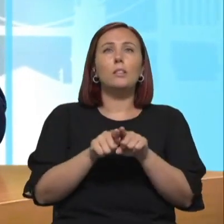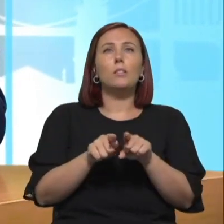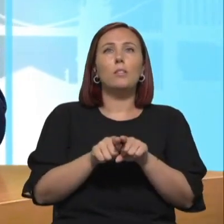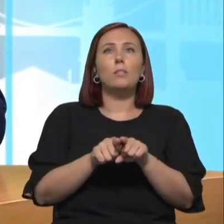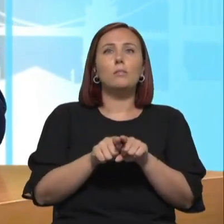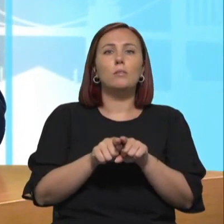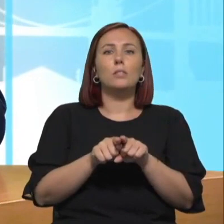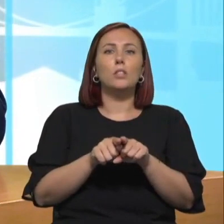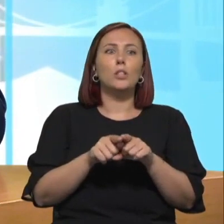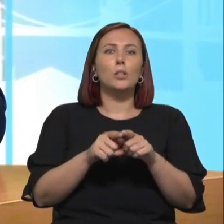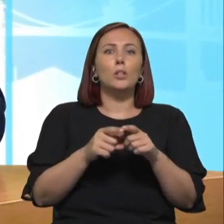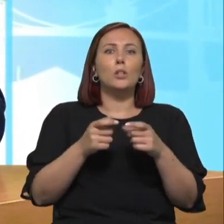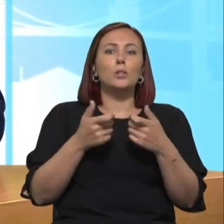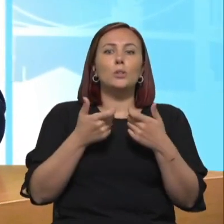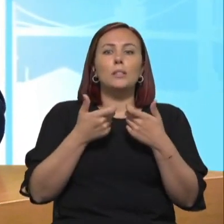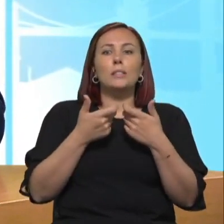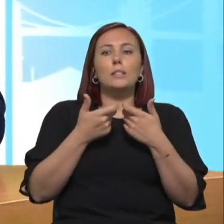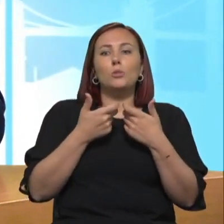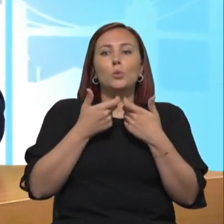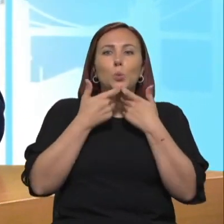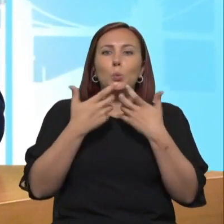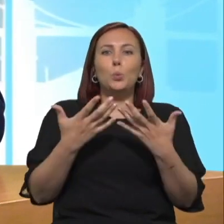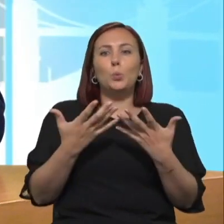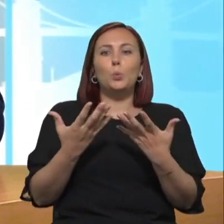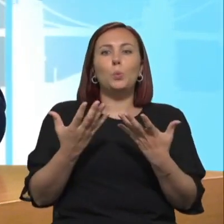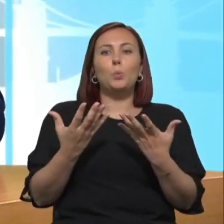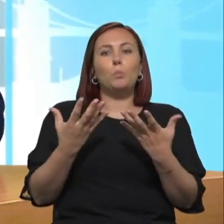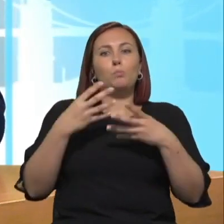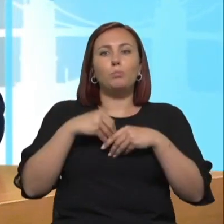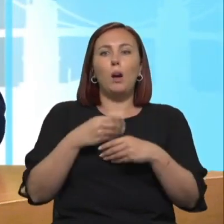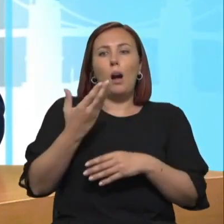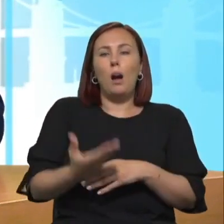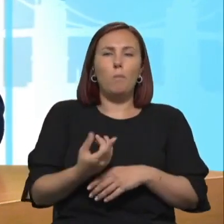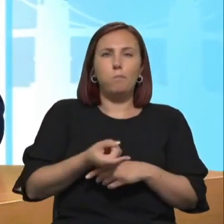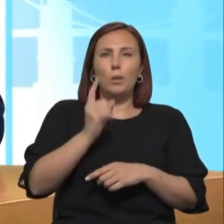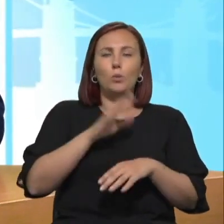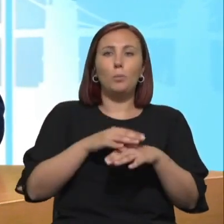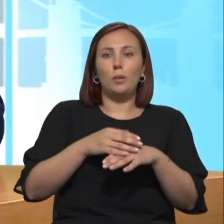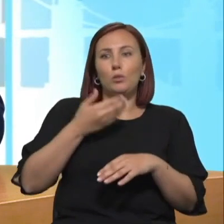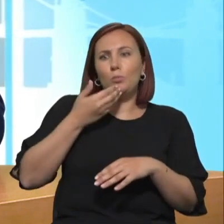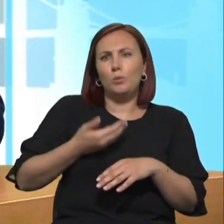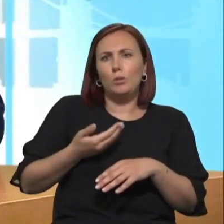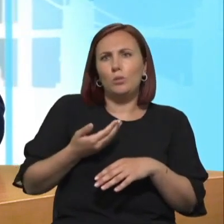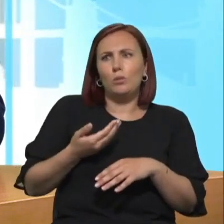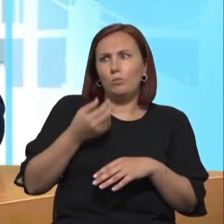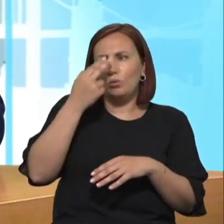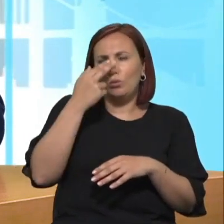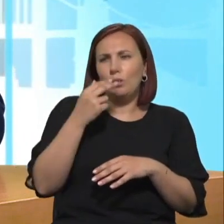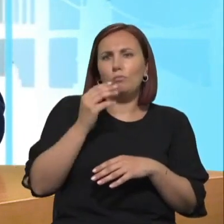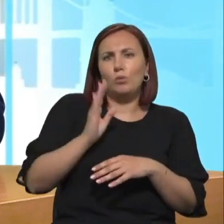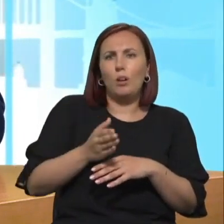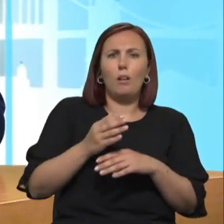nada está definitivamente adquirido. Nós temos a experiência histórica disso a nível nacional e